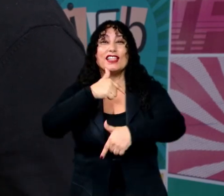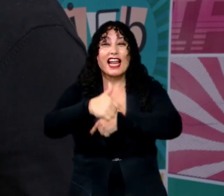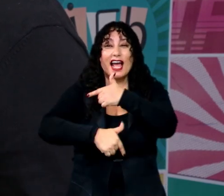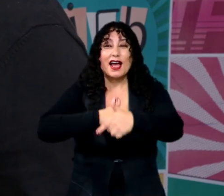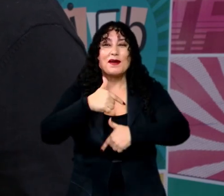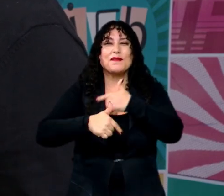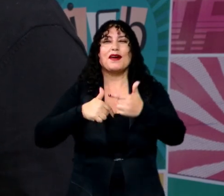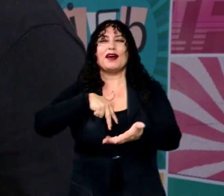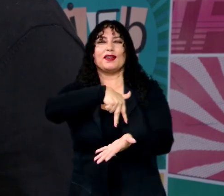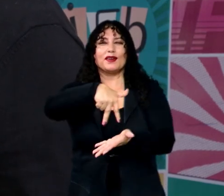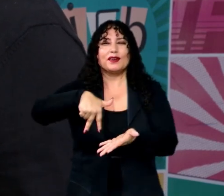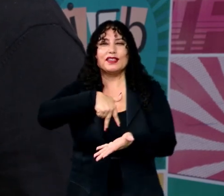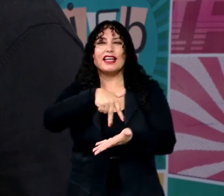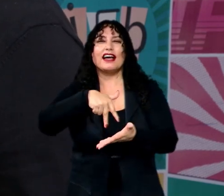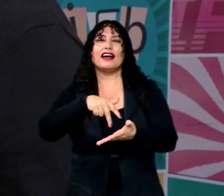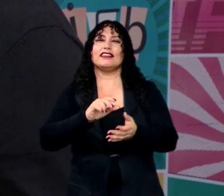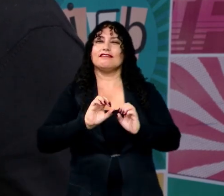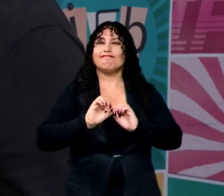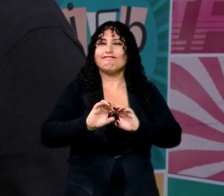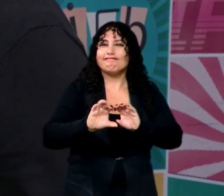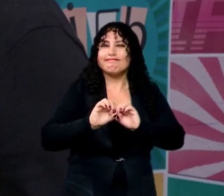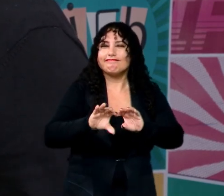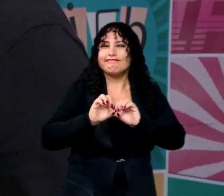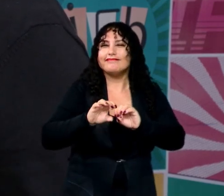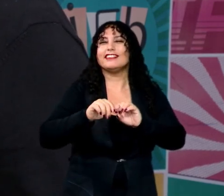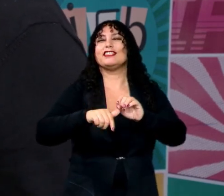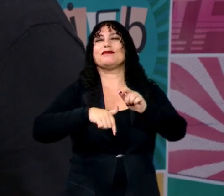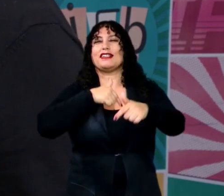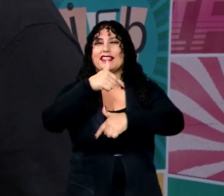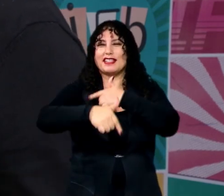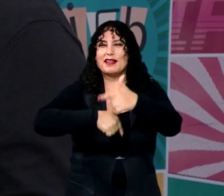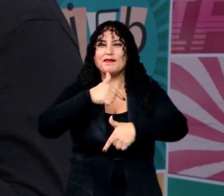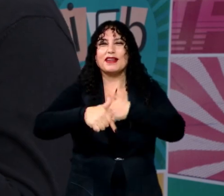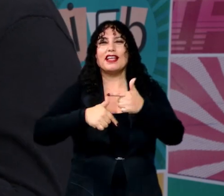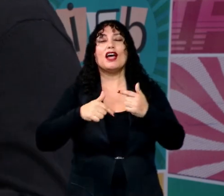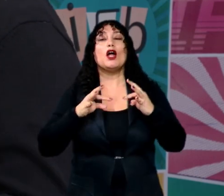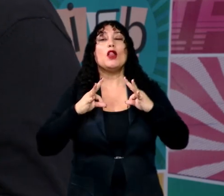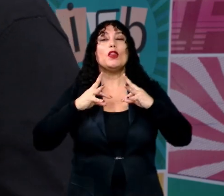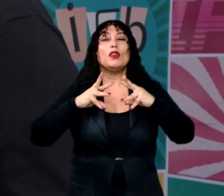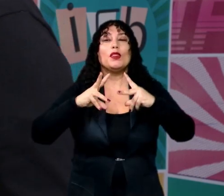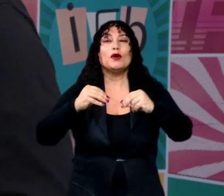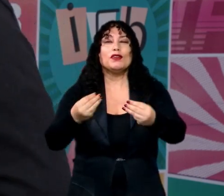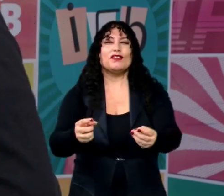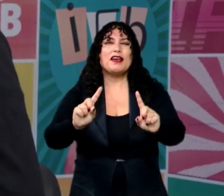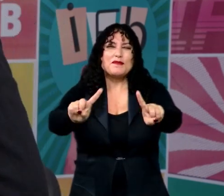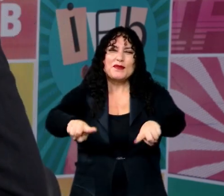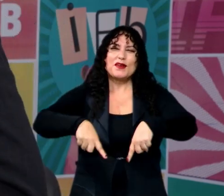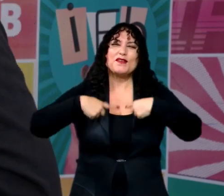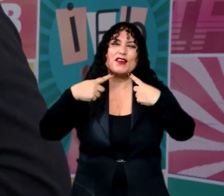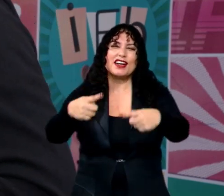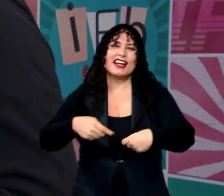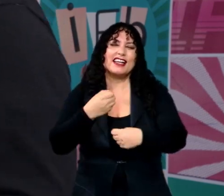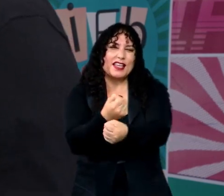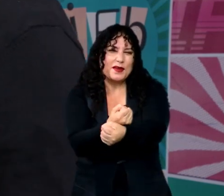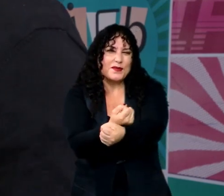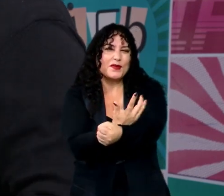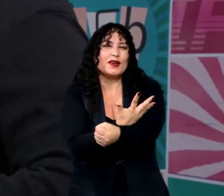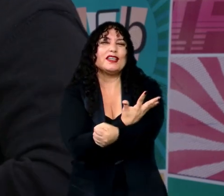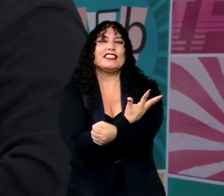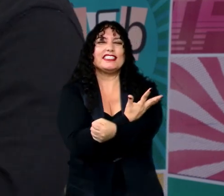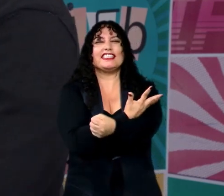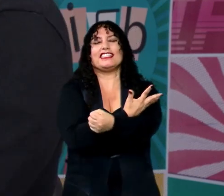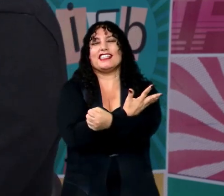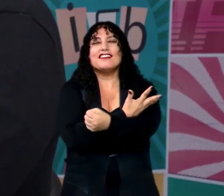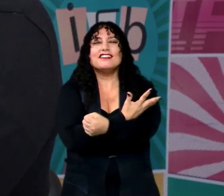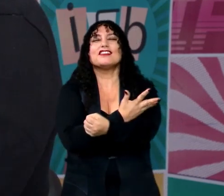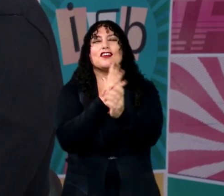trabalhando com dança e me formando para trabalhar com isso. Tudo que você fala vai movendo emoções e coisas que eu já passei. Alguns gatilhos.